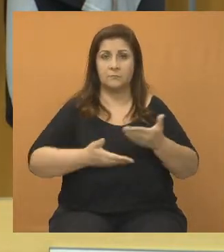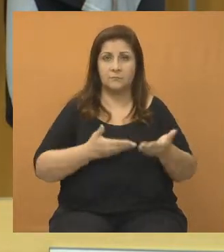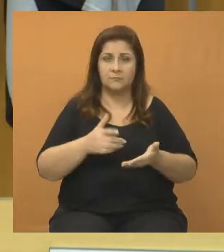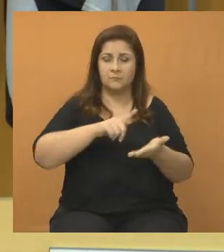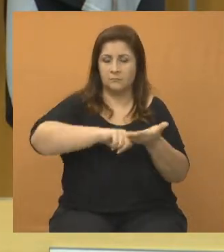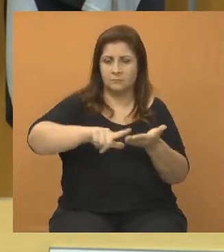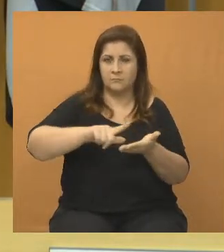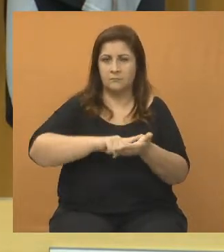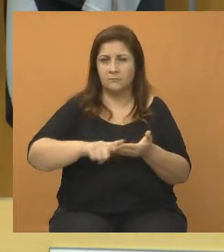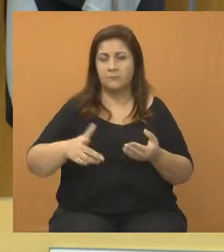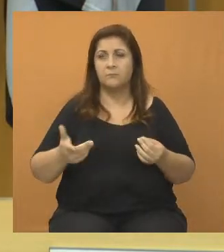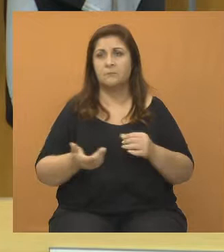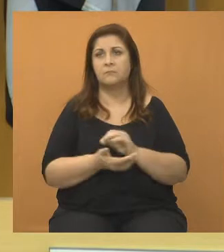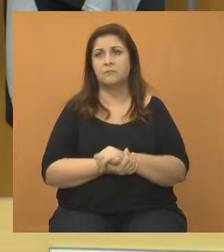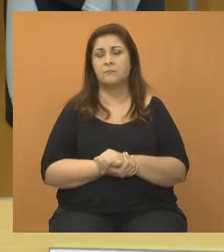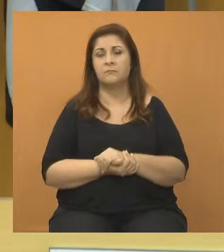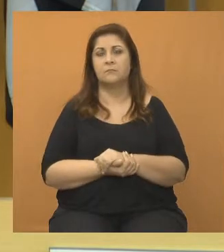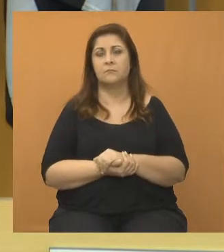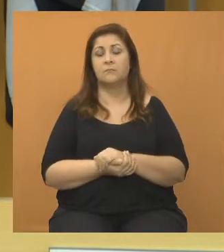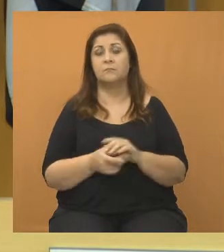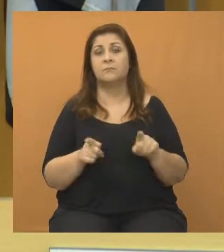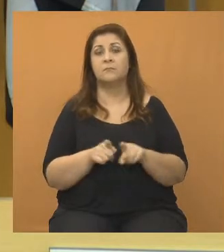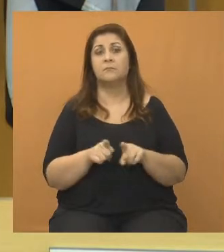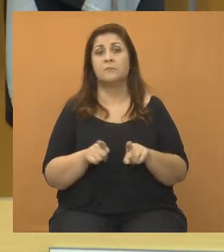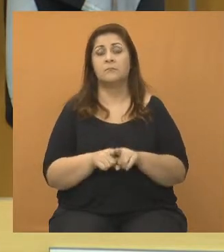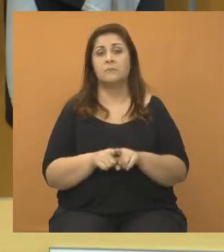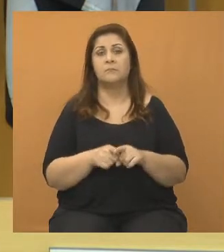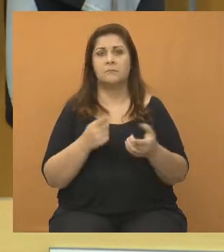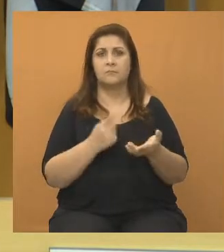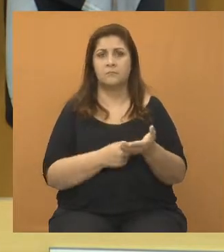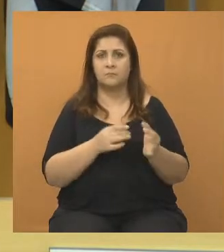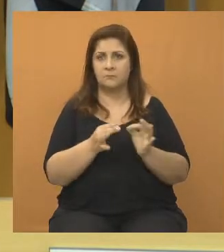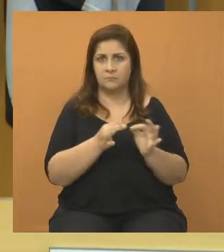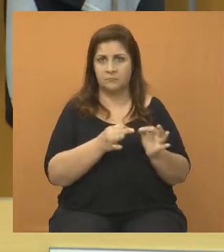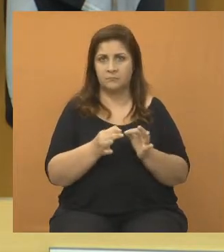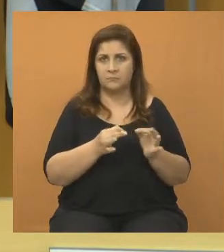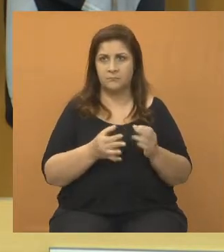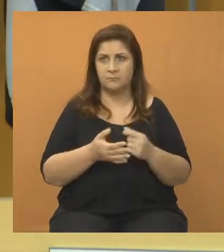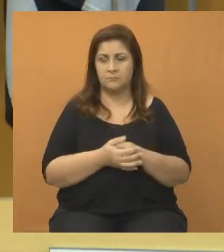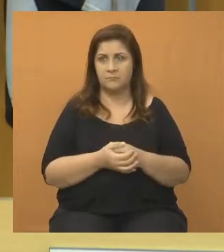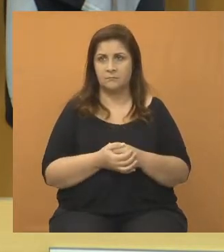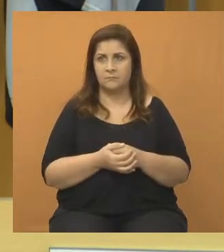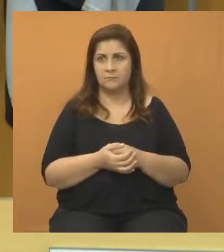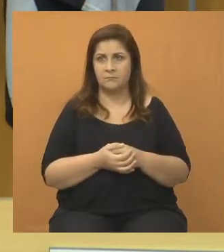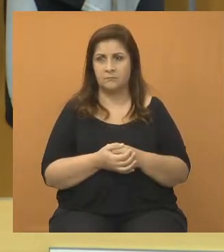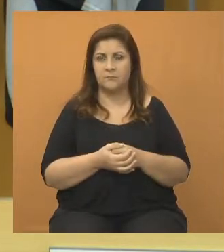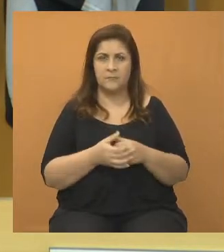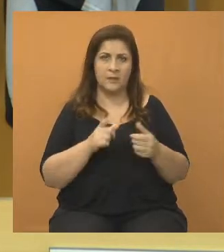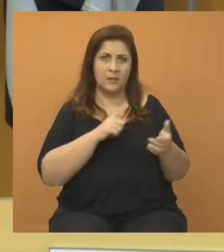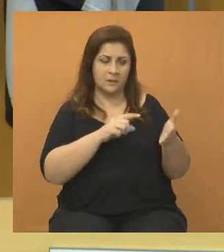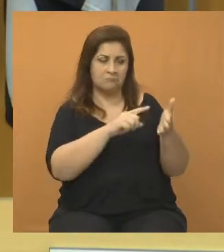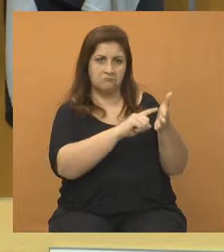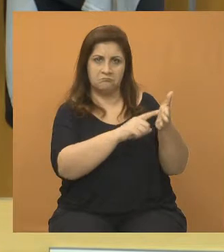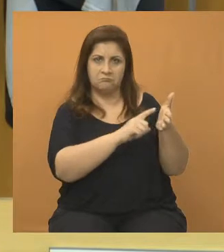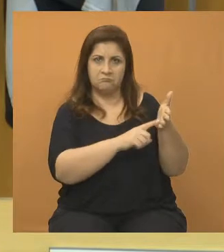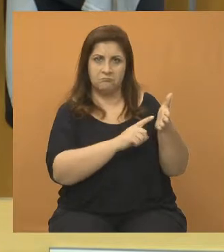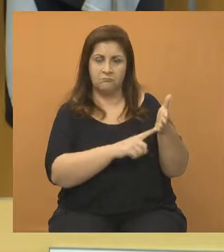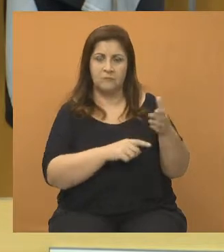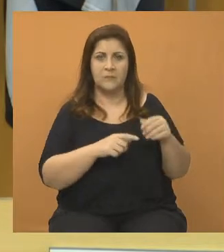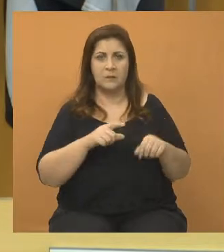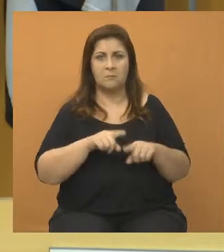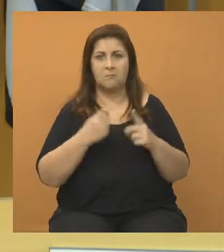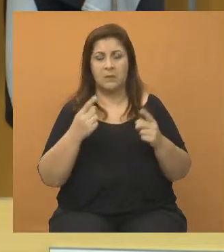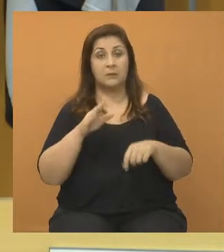limpeza, capina e manutenção, e parte desses projetos que foram, alguns só que foram elencados, né, são mais